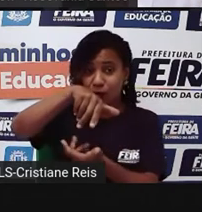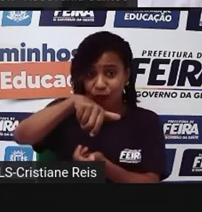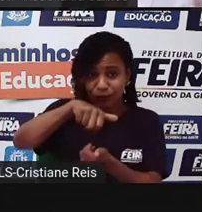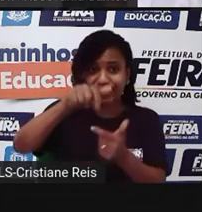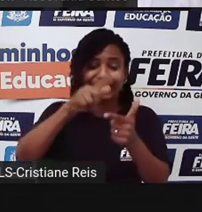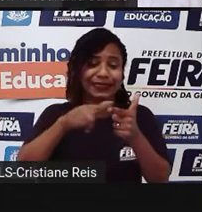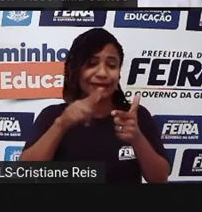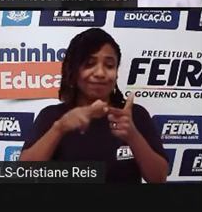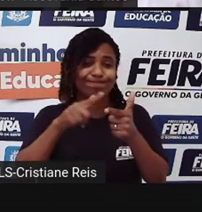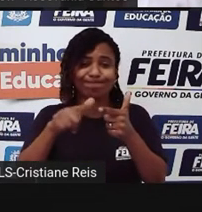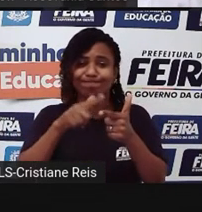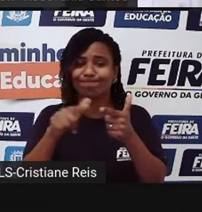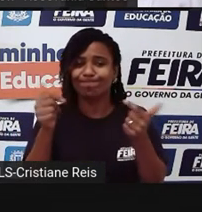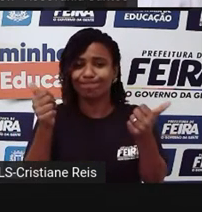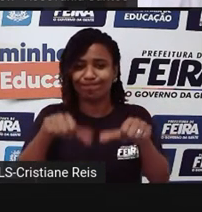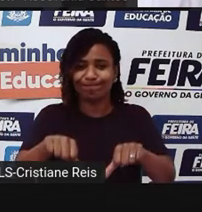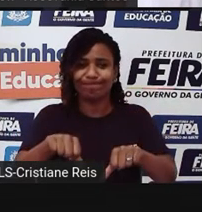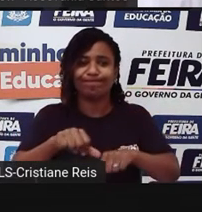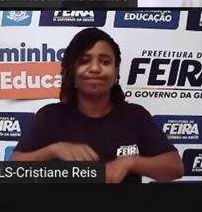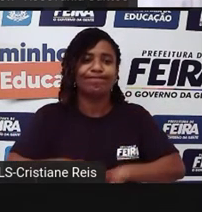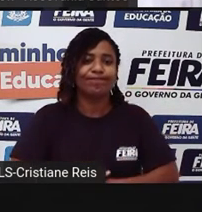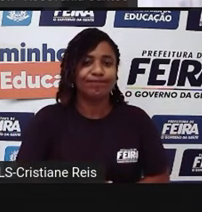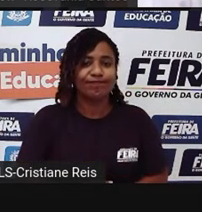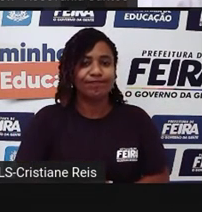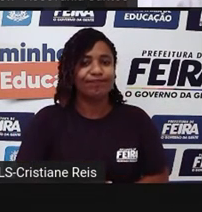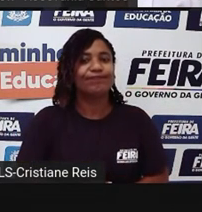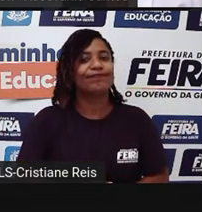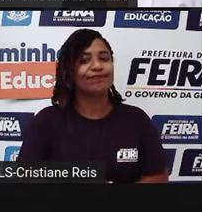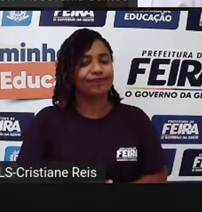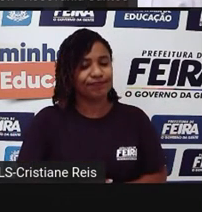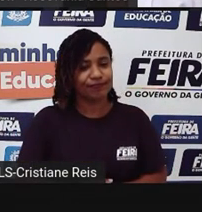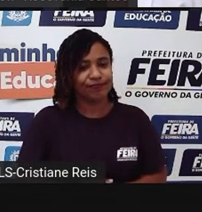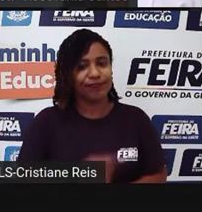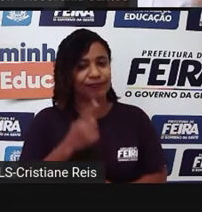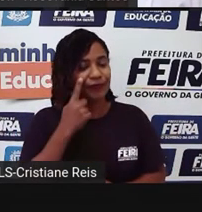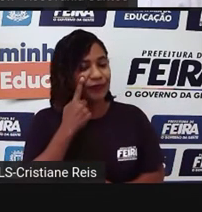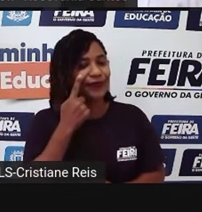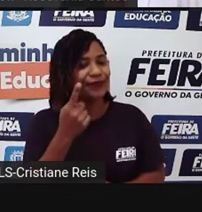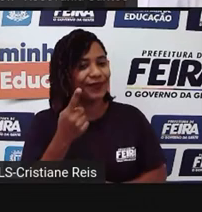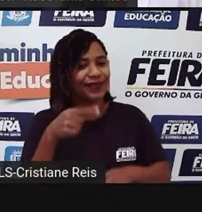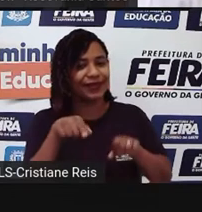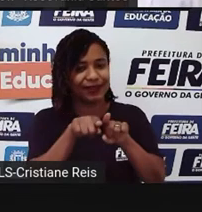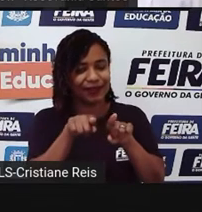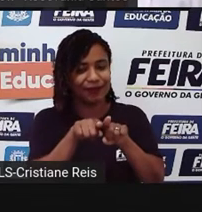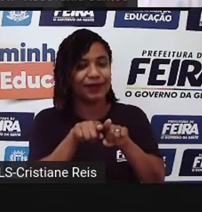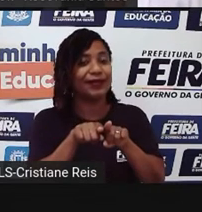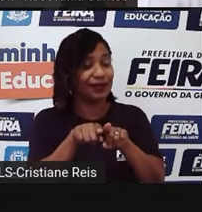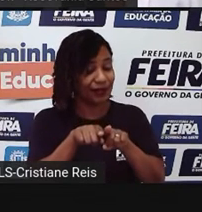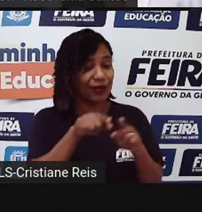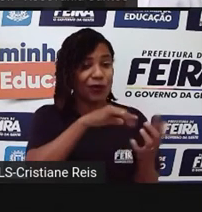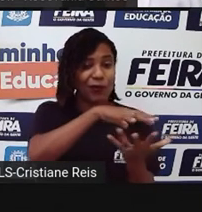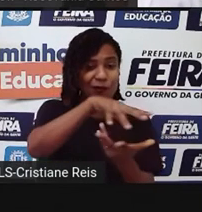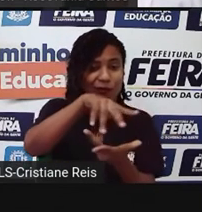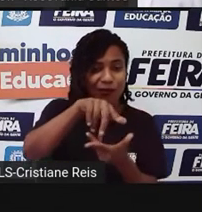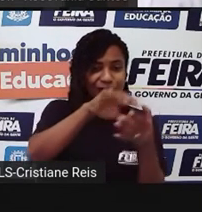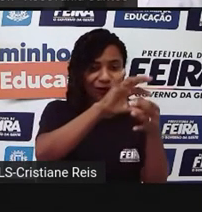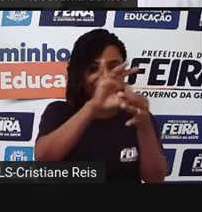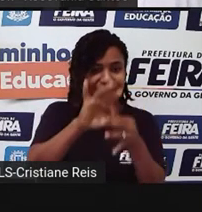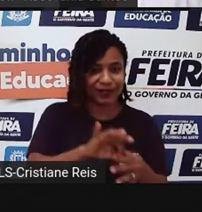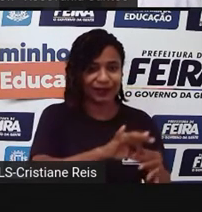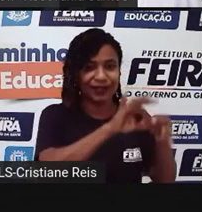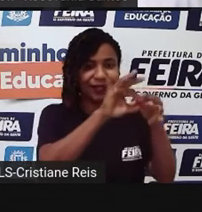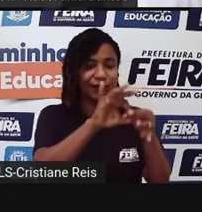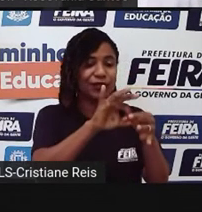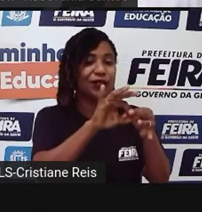corre o risco de destruir o mundo que a gente vive, né? Bom, então, outra coisa que facilitou nesse mundo globalizado foi o surgimento, né, de